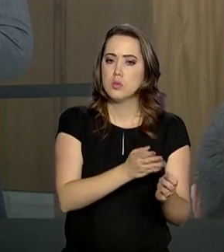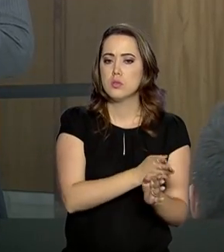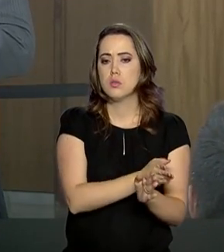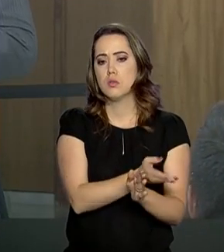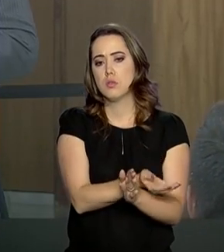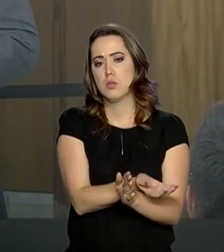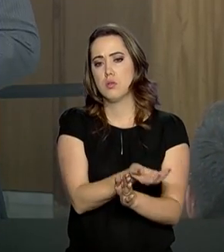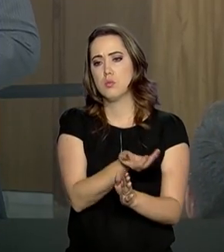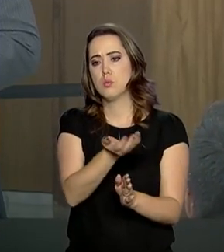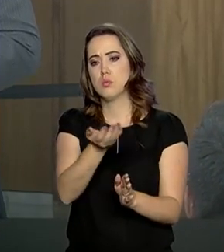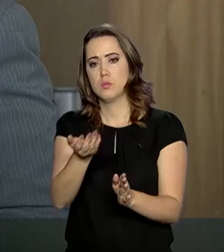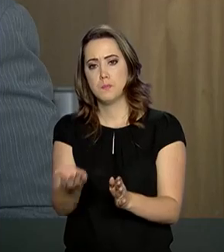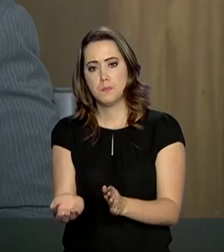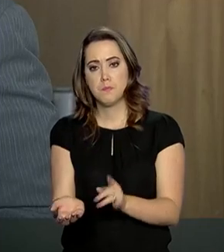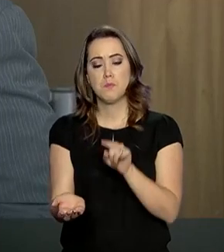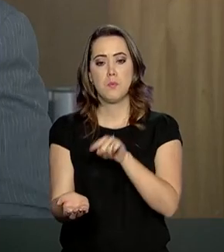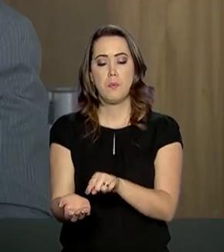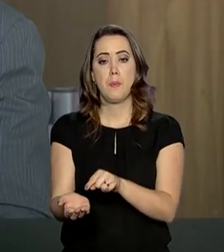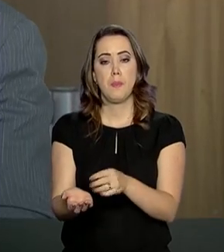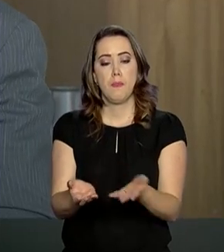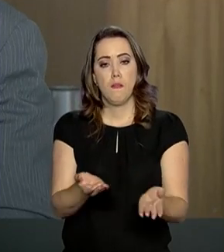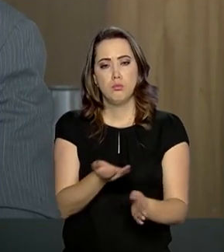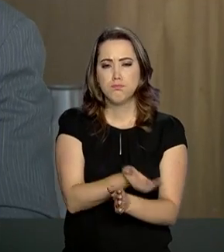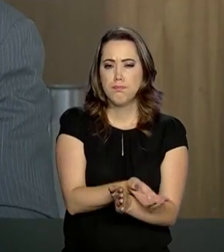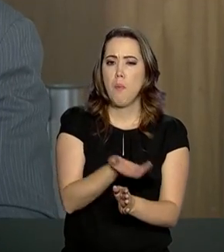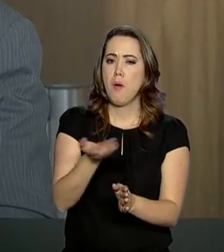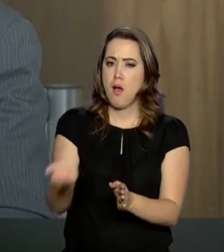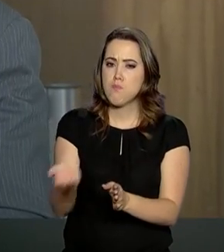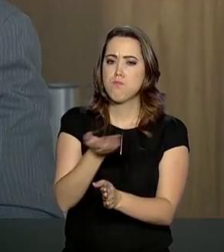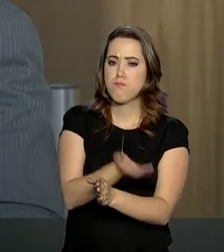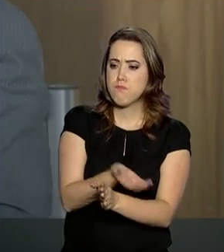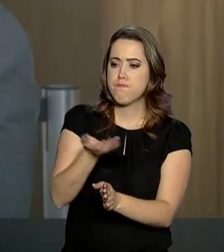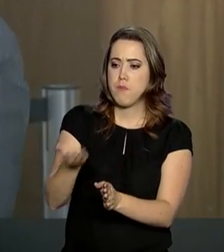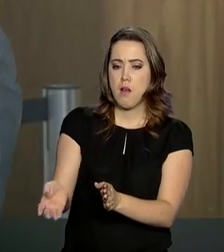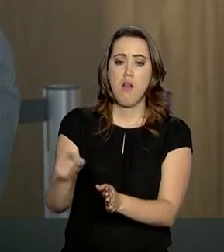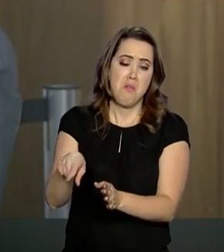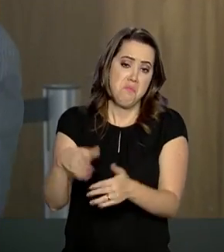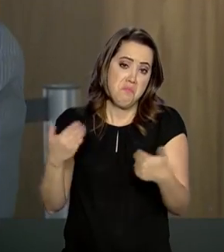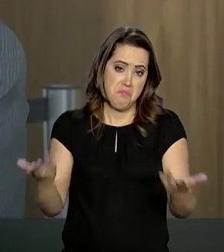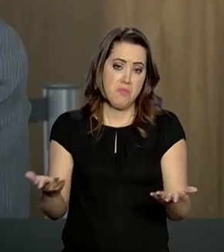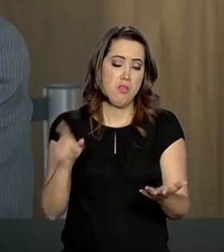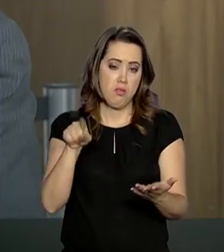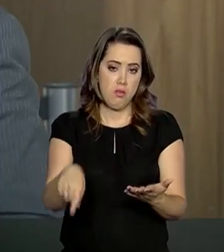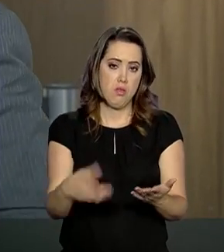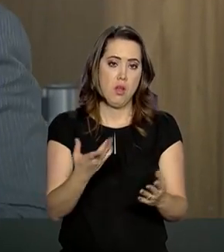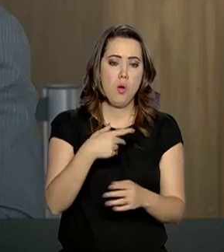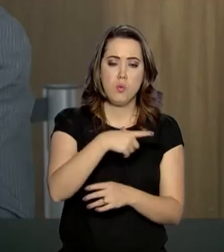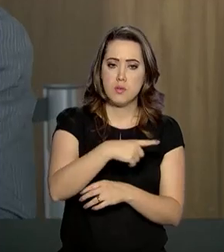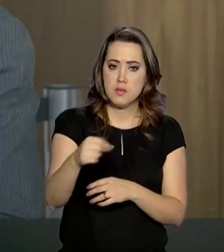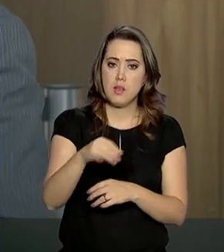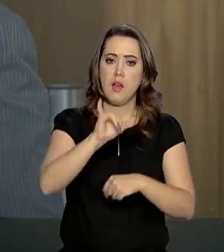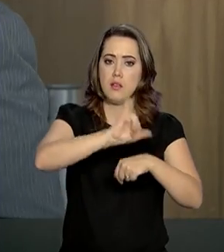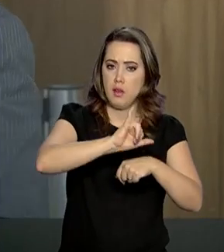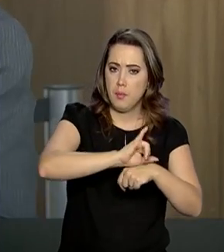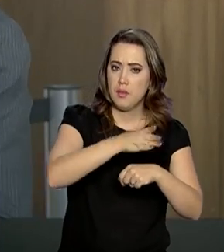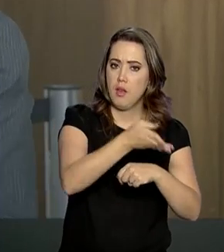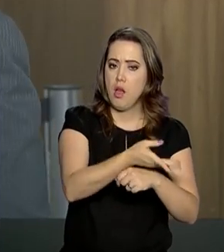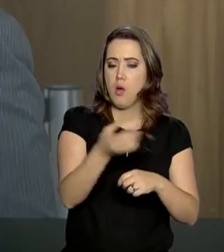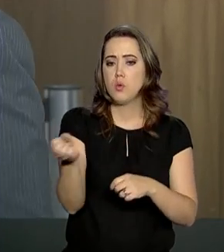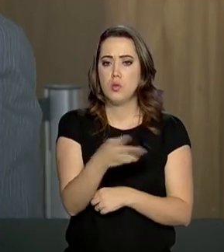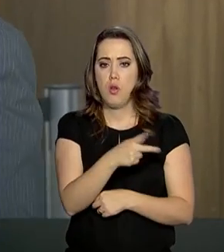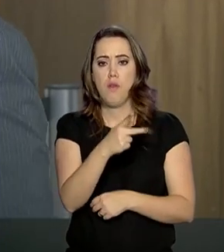e a comida vá sendo transportado para dentro da Venezuela Então sai lá de Boa Vista novos equipamentos